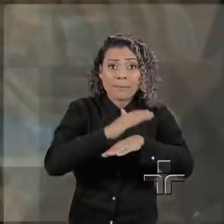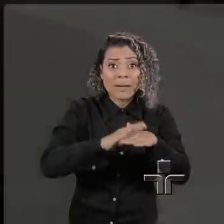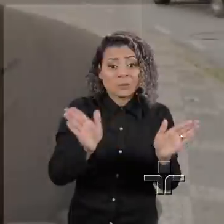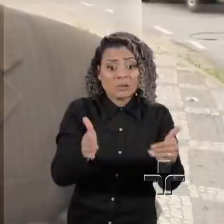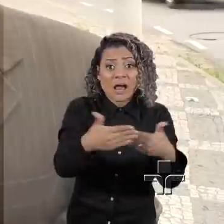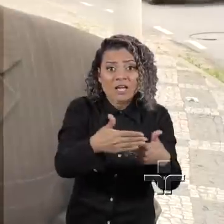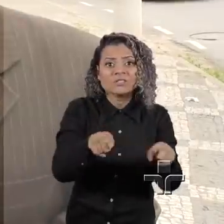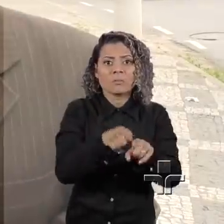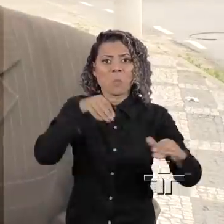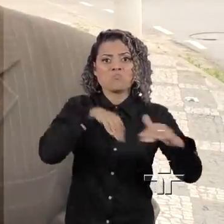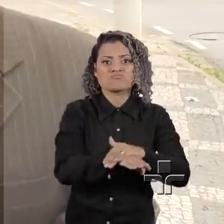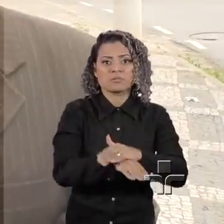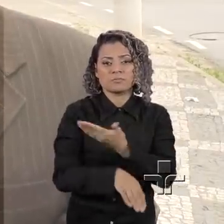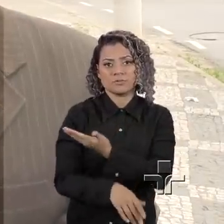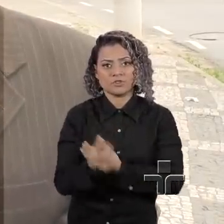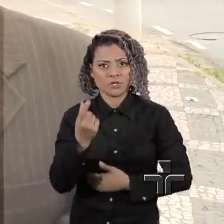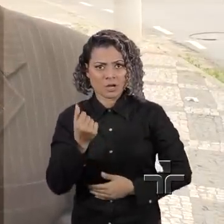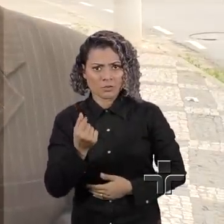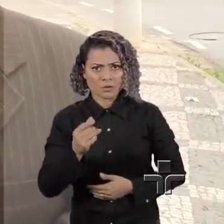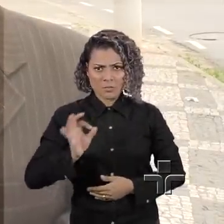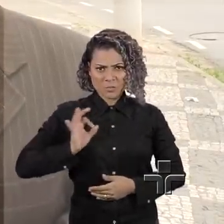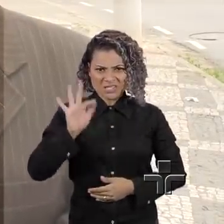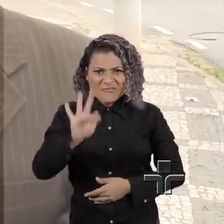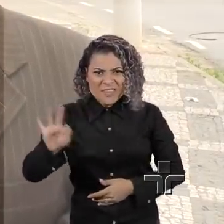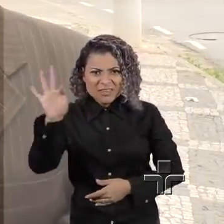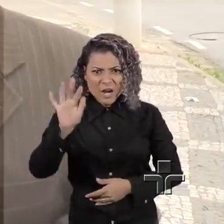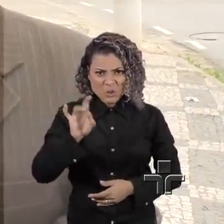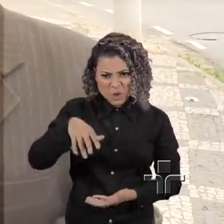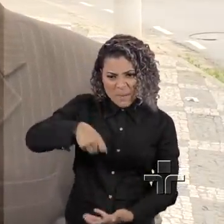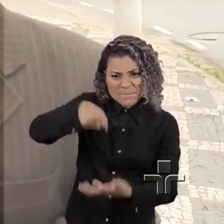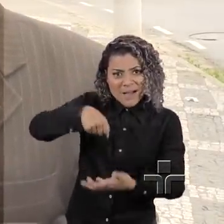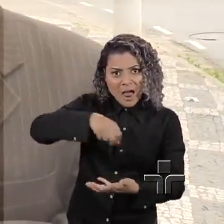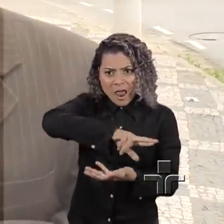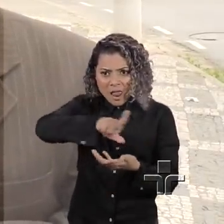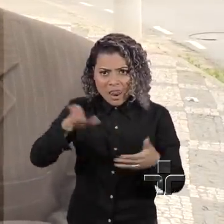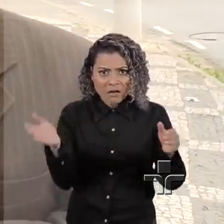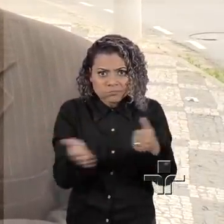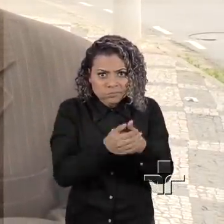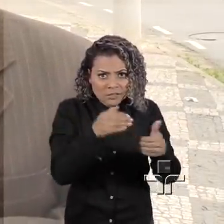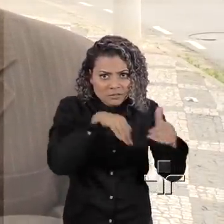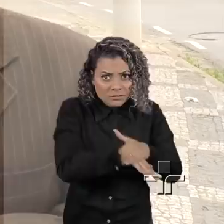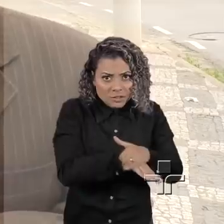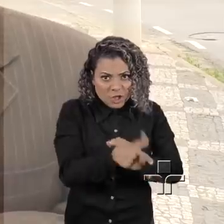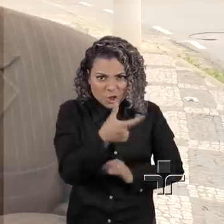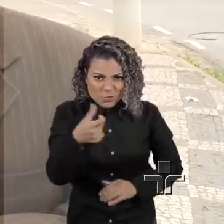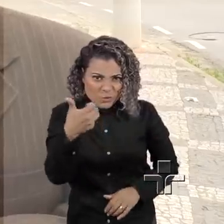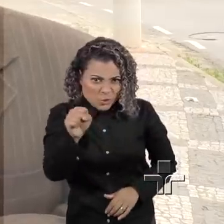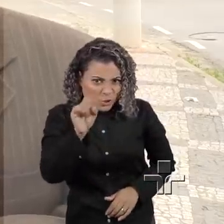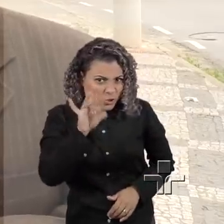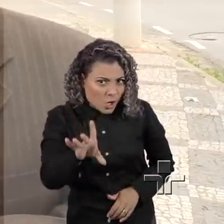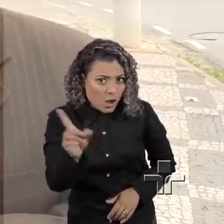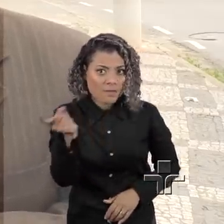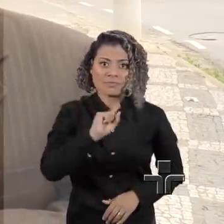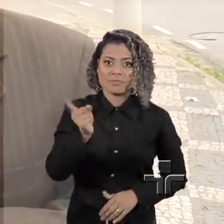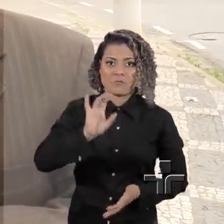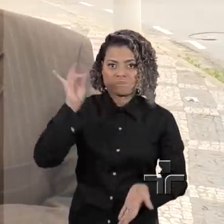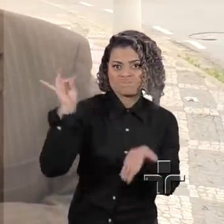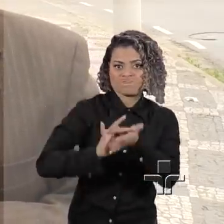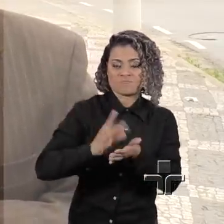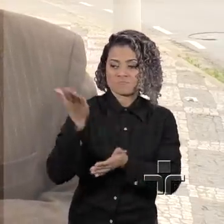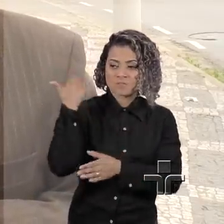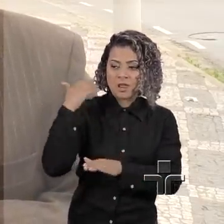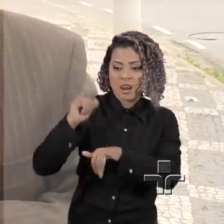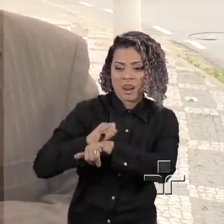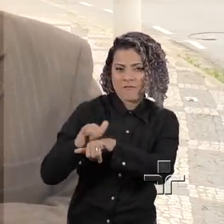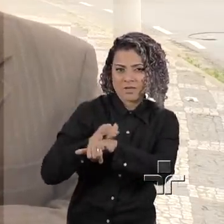sapatos. Mas nos caminhos da Polícia Federal, nem só malas de dinheiro marcaram 2018. Os inquéritos originais da Lava Jato